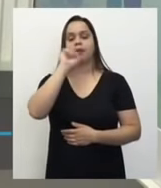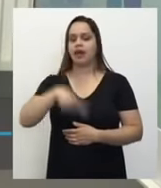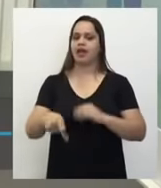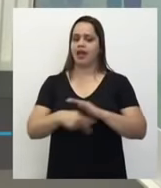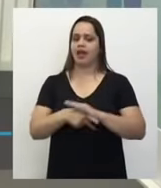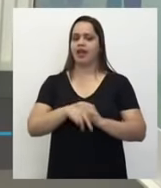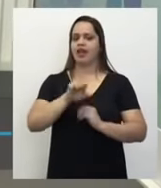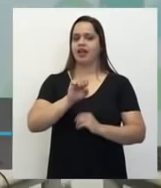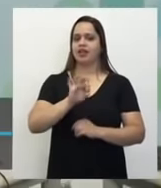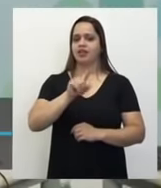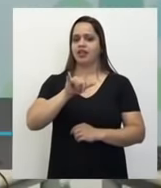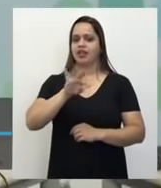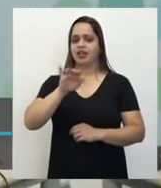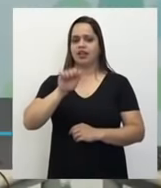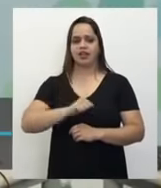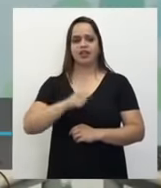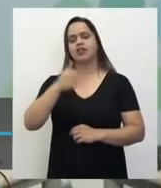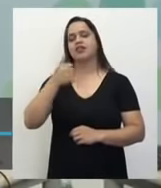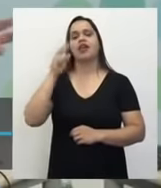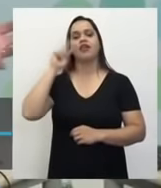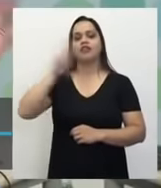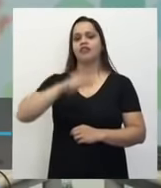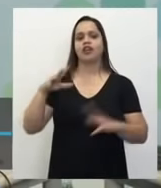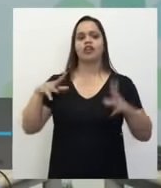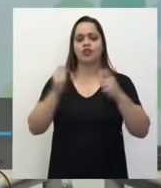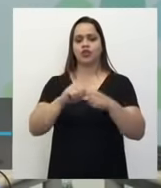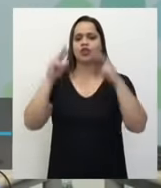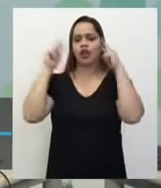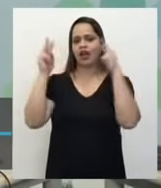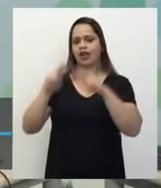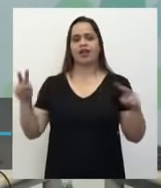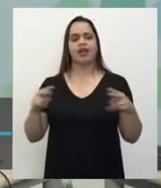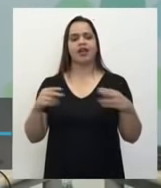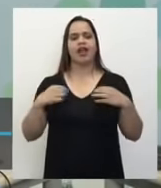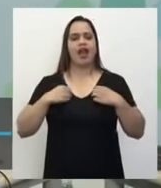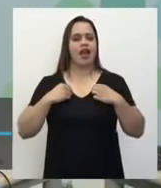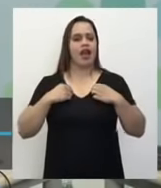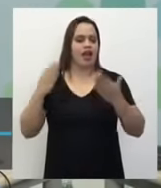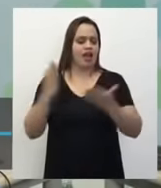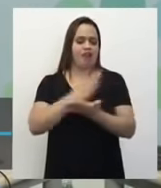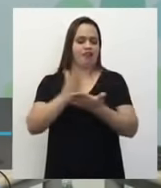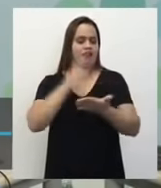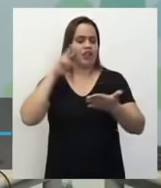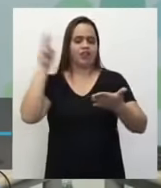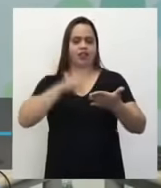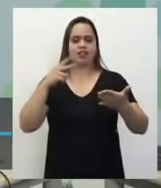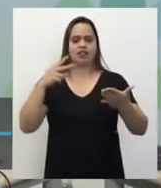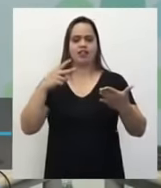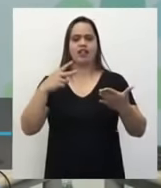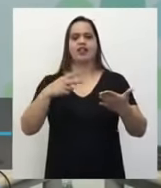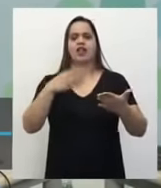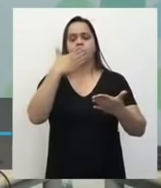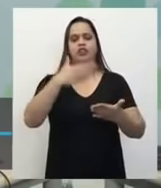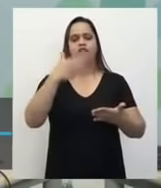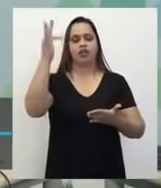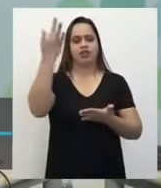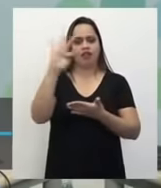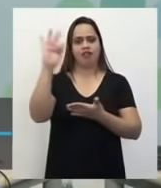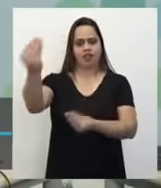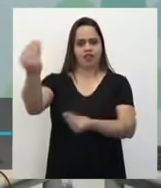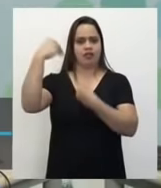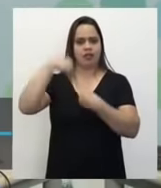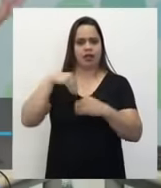eu cresci, né, vendo as tendências de moda, as revistas Vogue que ela mandava vir lá da França e tudo aquilo, né? Eu